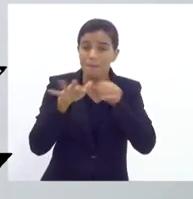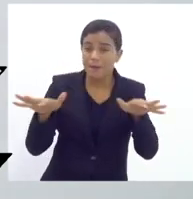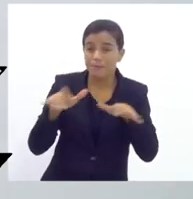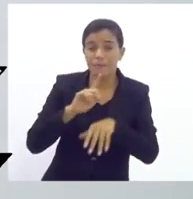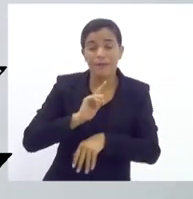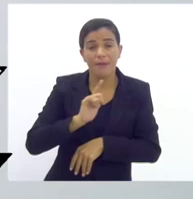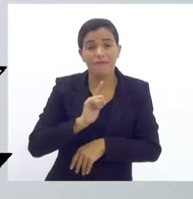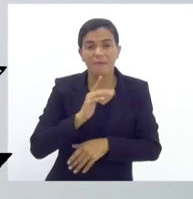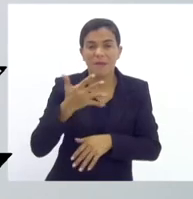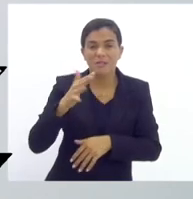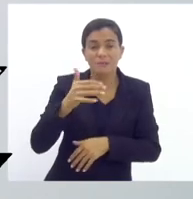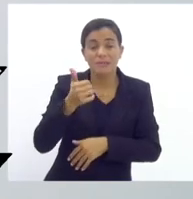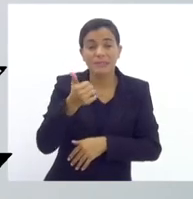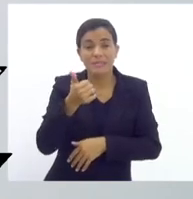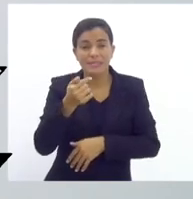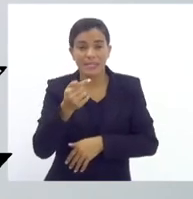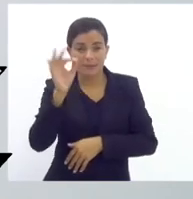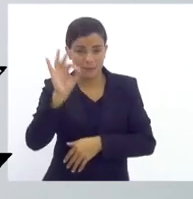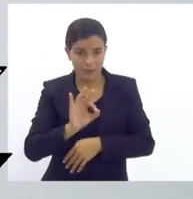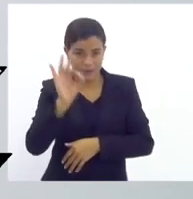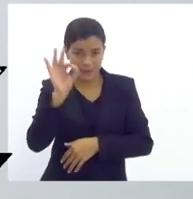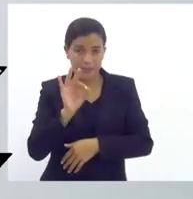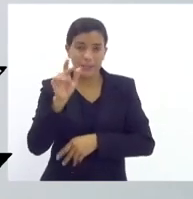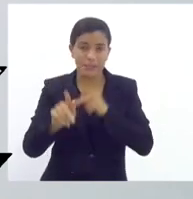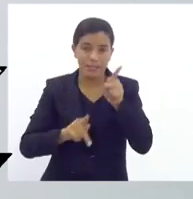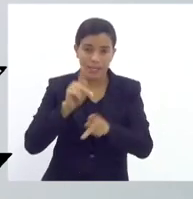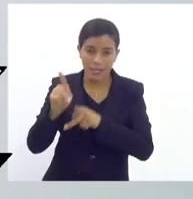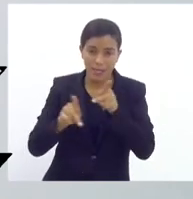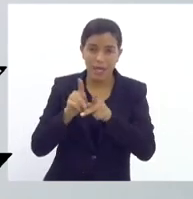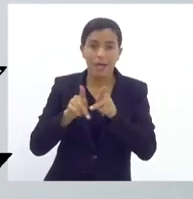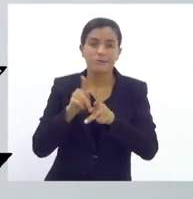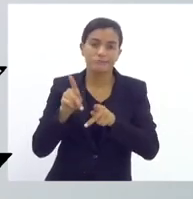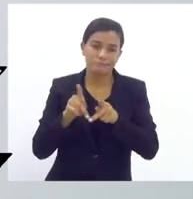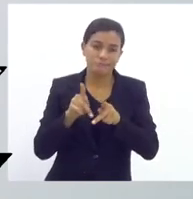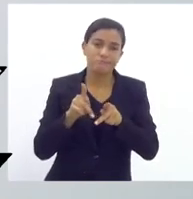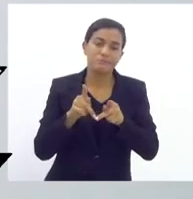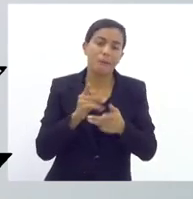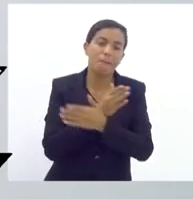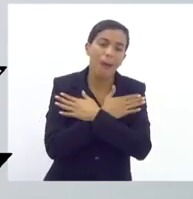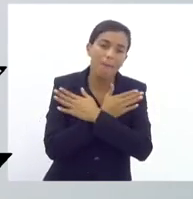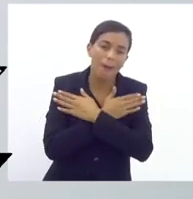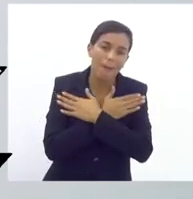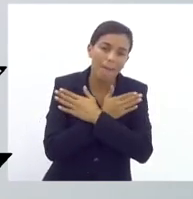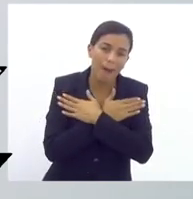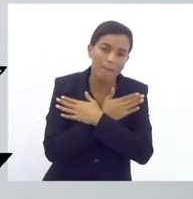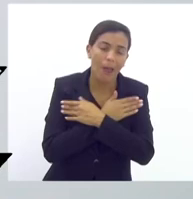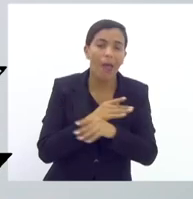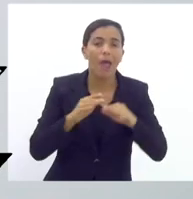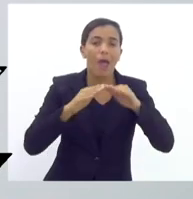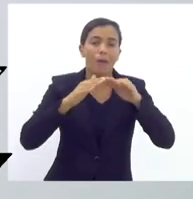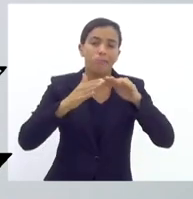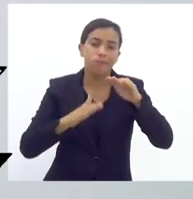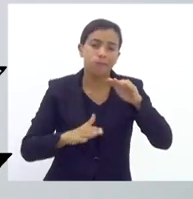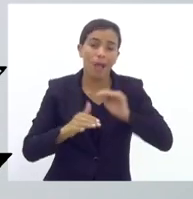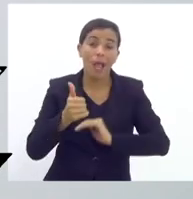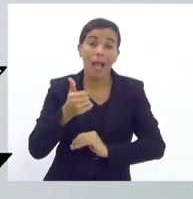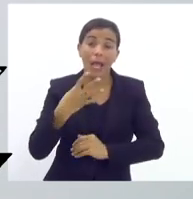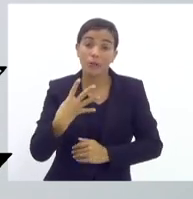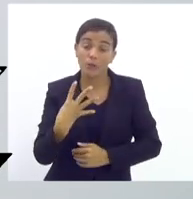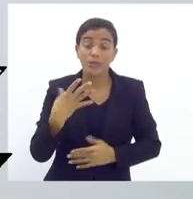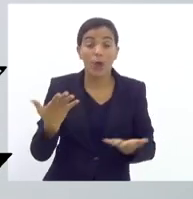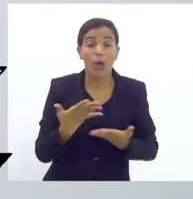mais ou menos 17% da população desempregado desempregada caiu para 14 e atualmente são